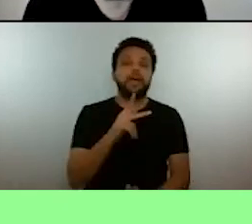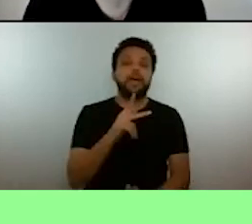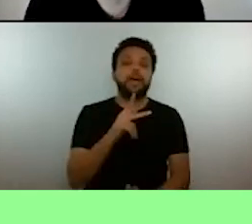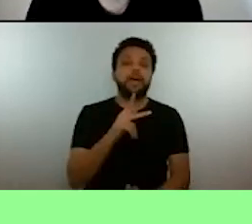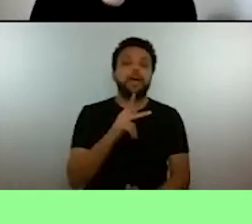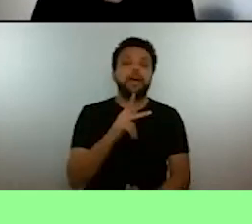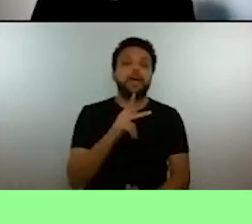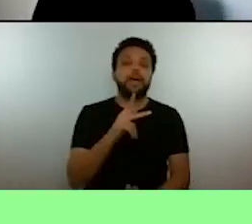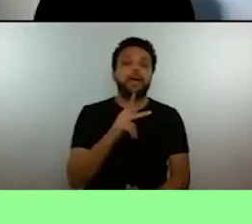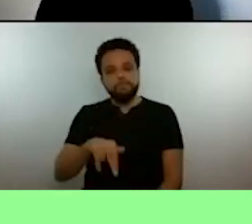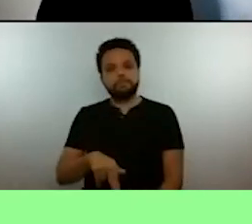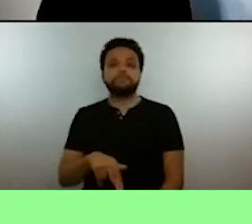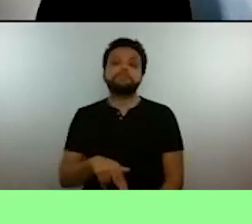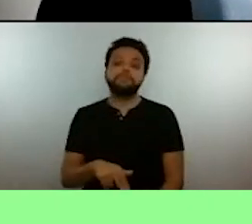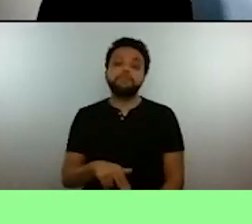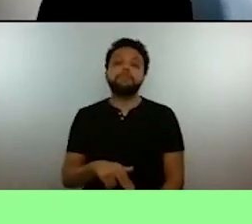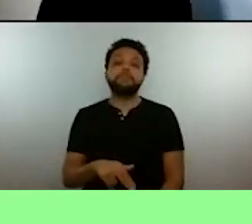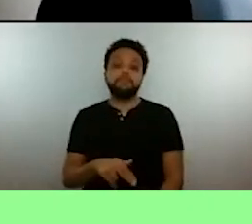a movimentação do canvas